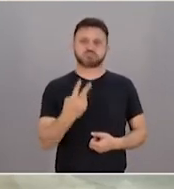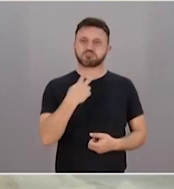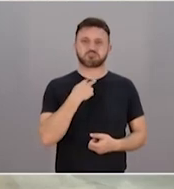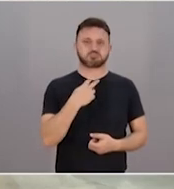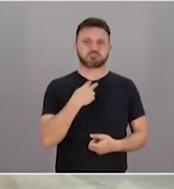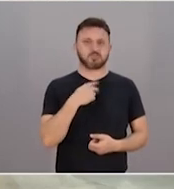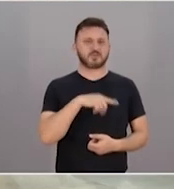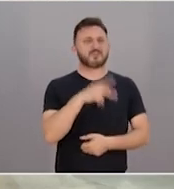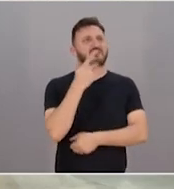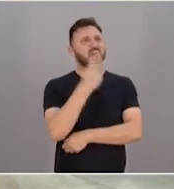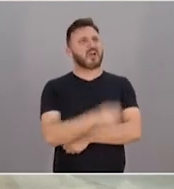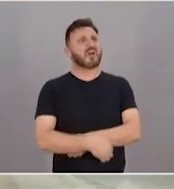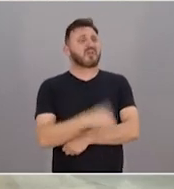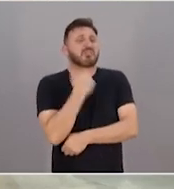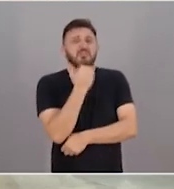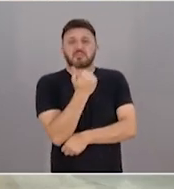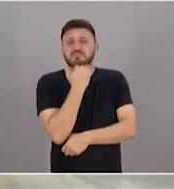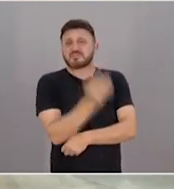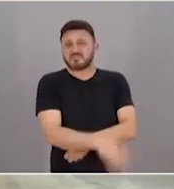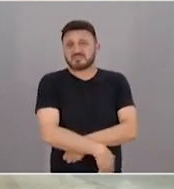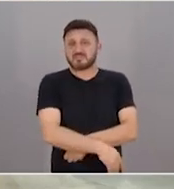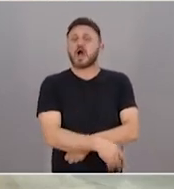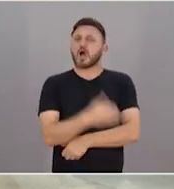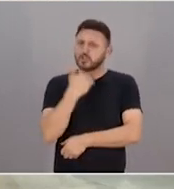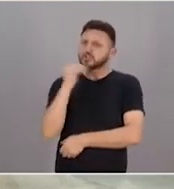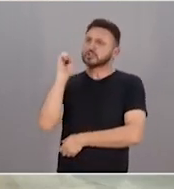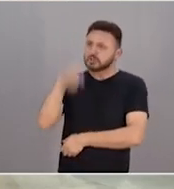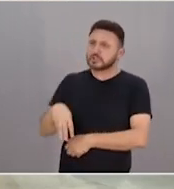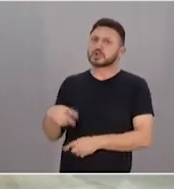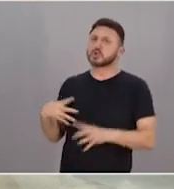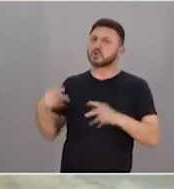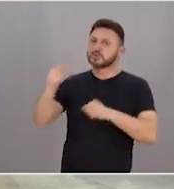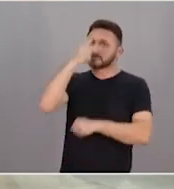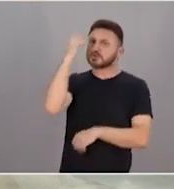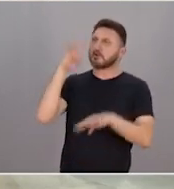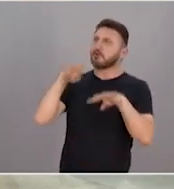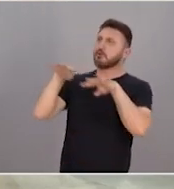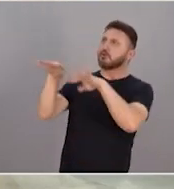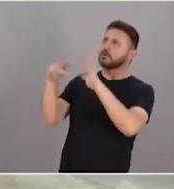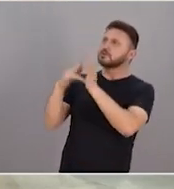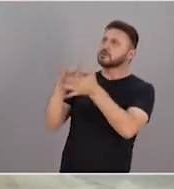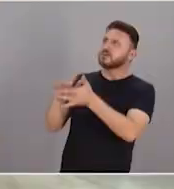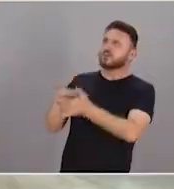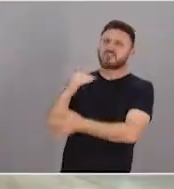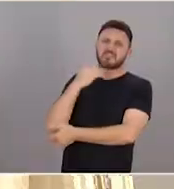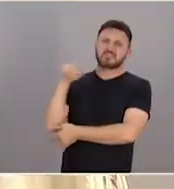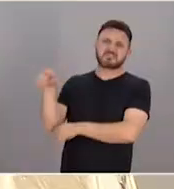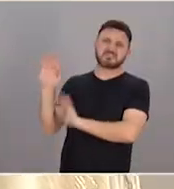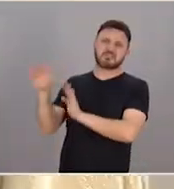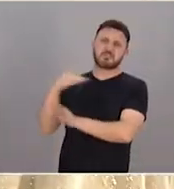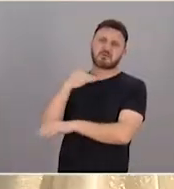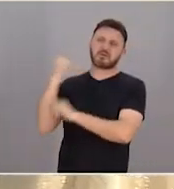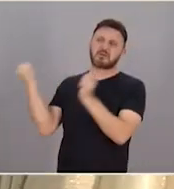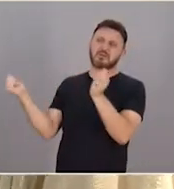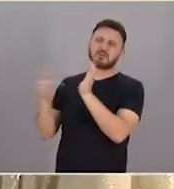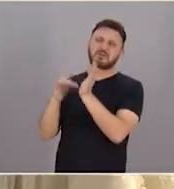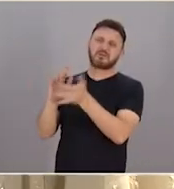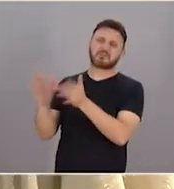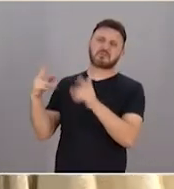Você vai falar, mas não adianta, padre. Adianta, meu filho. Todo mundo olhou para Jesus e disse: não adianta, morreu na cruz,